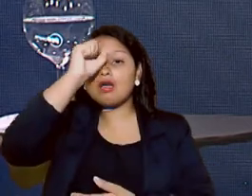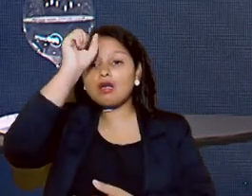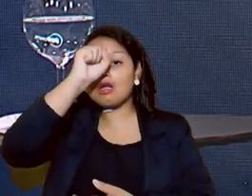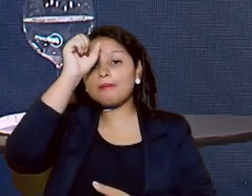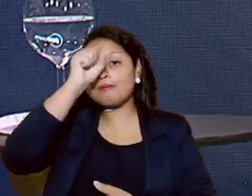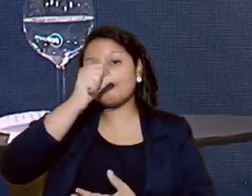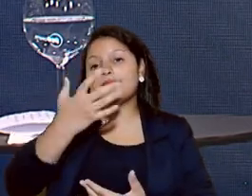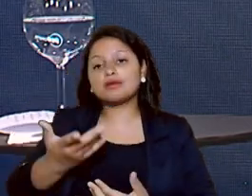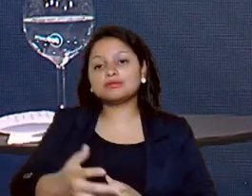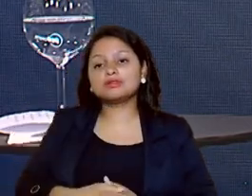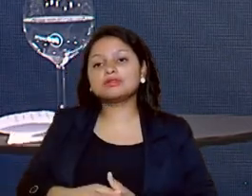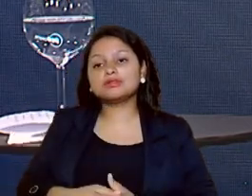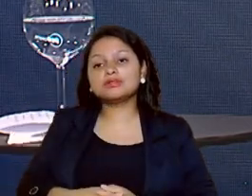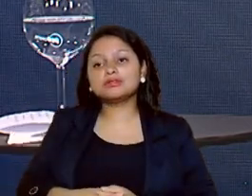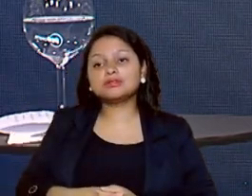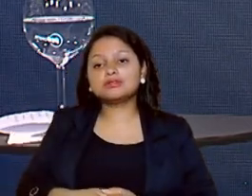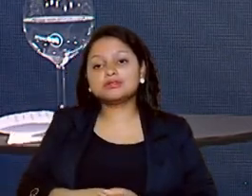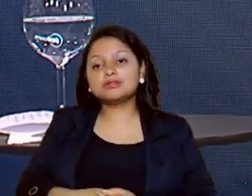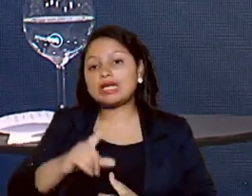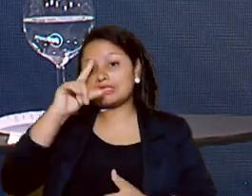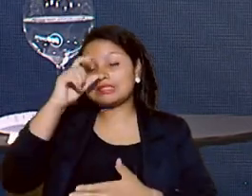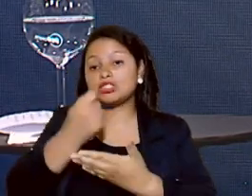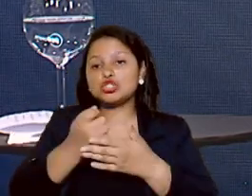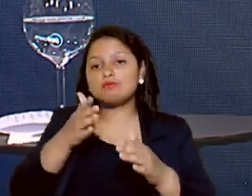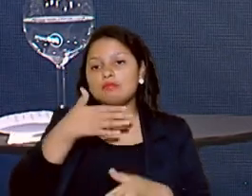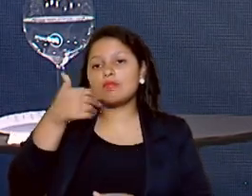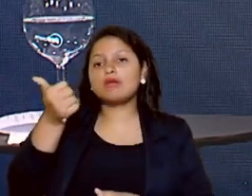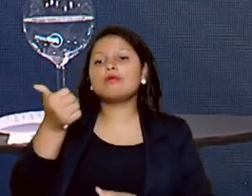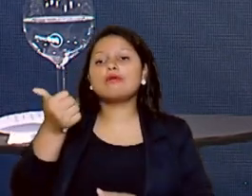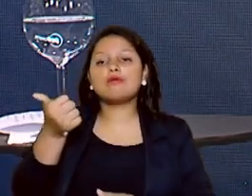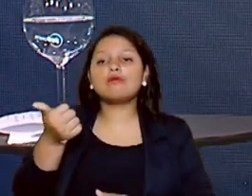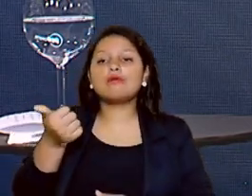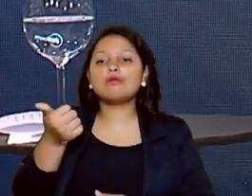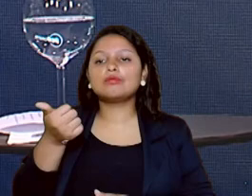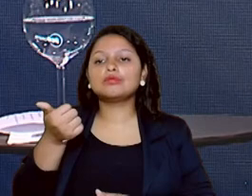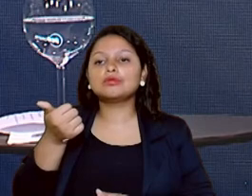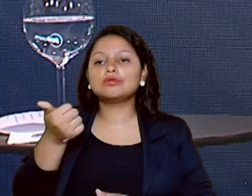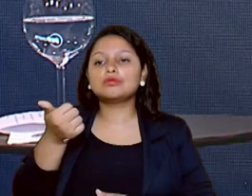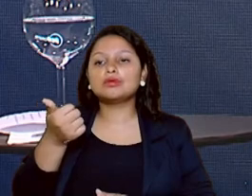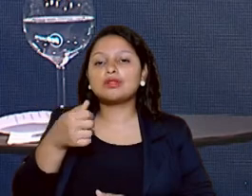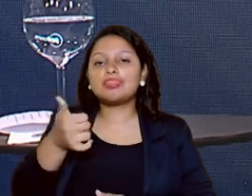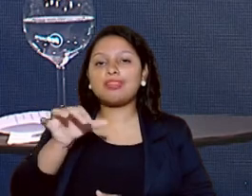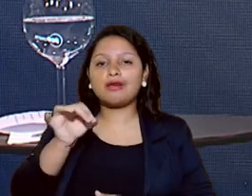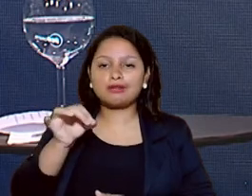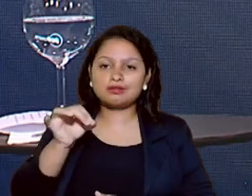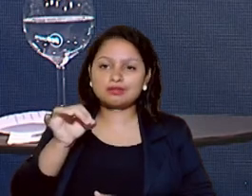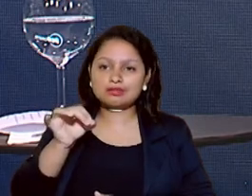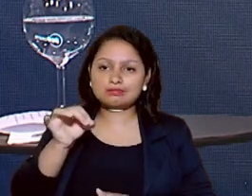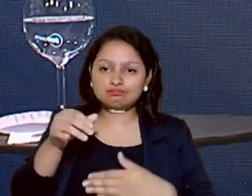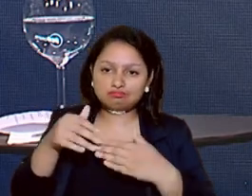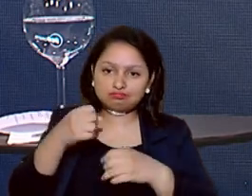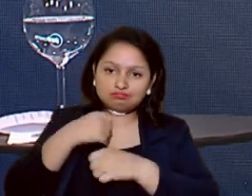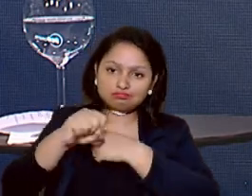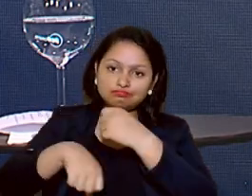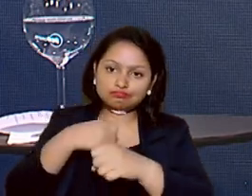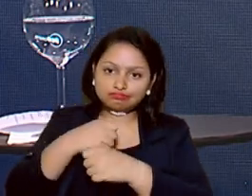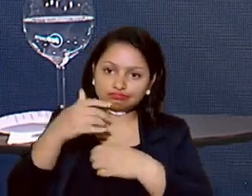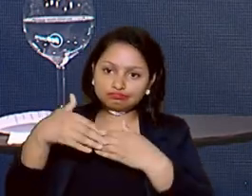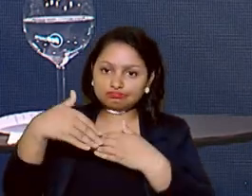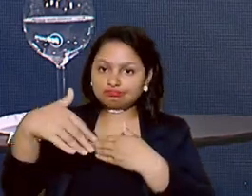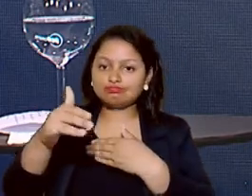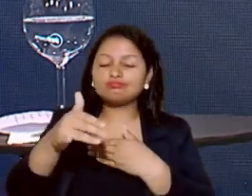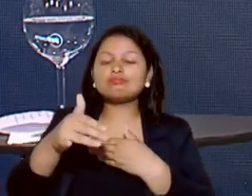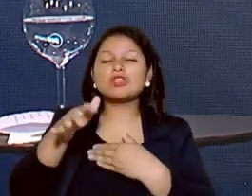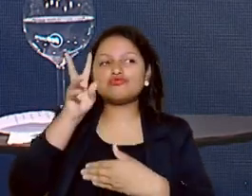processo na tomada de decisão eu acho que isso vai eh daqui a 10 anos a gente vai lembrar do que a gente tinha hoje vai dizer que a época